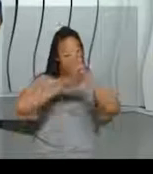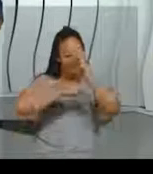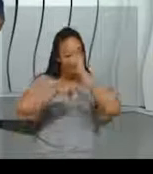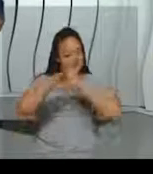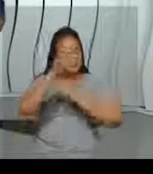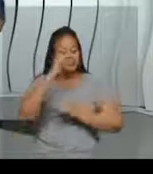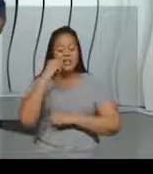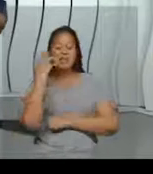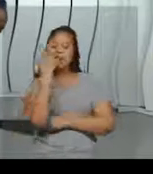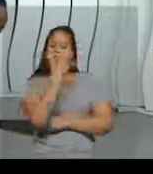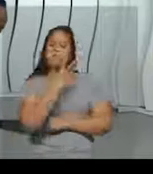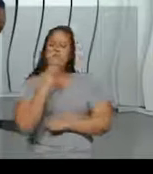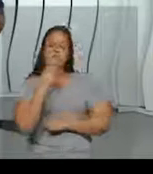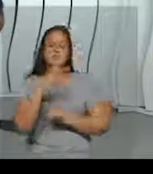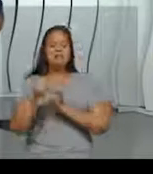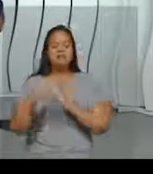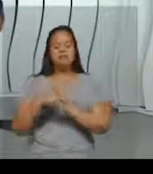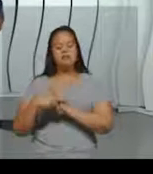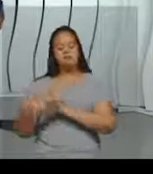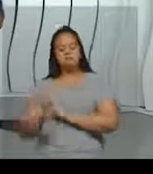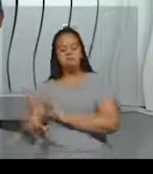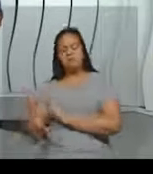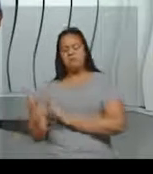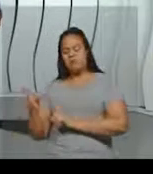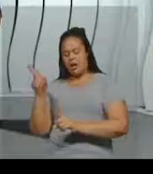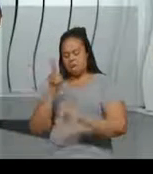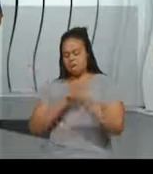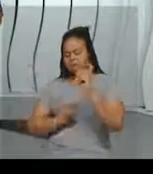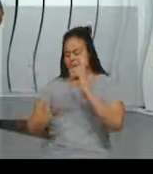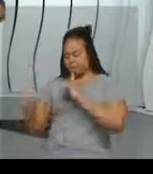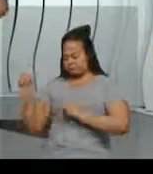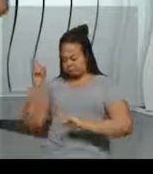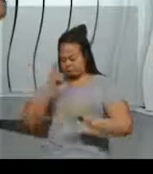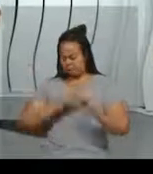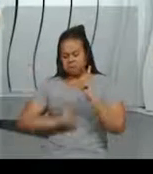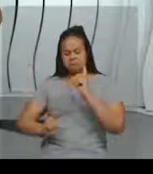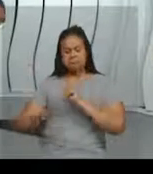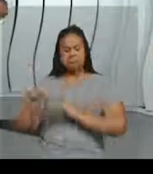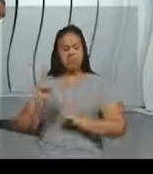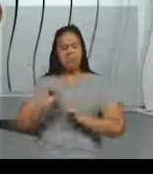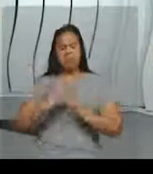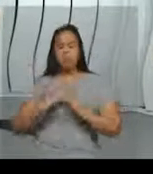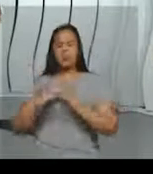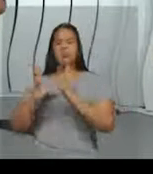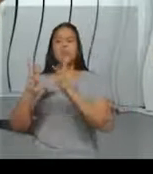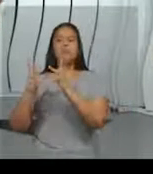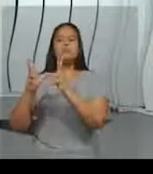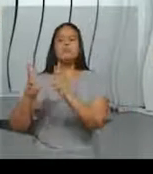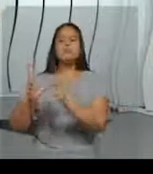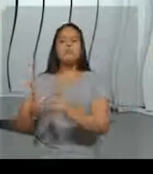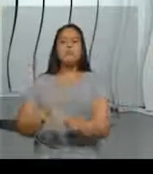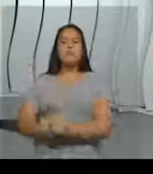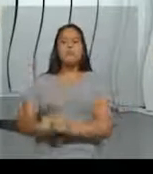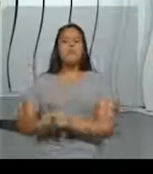musicalidades específicas também para expressar todo esse